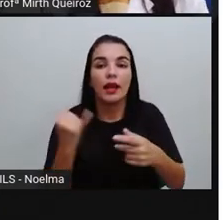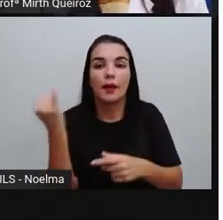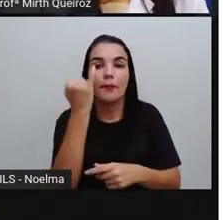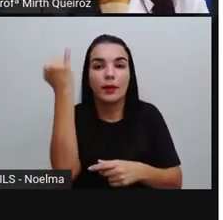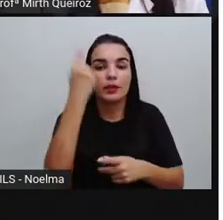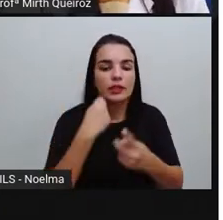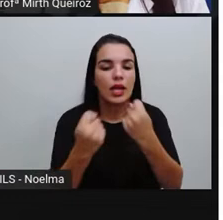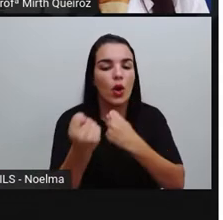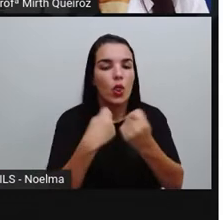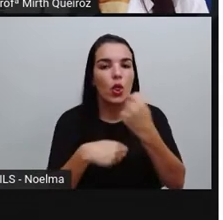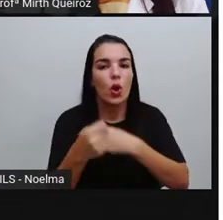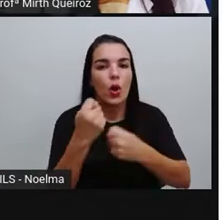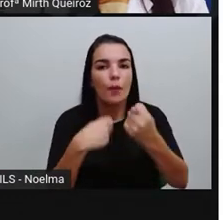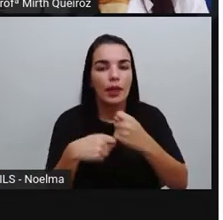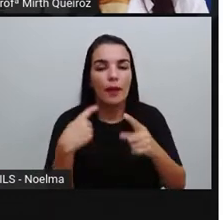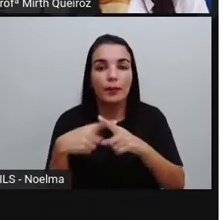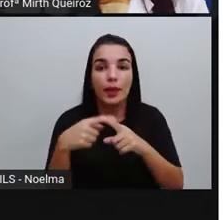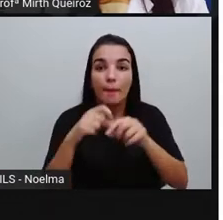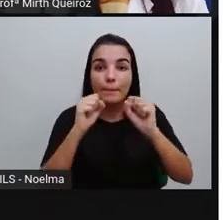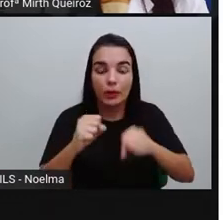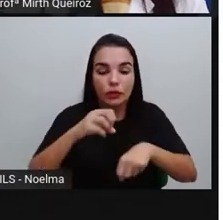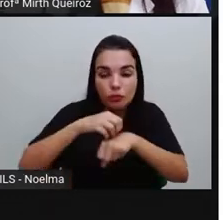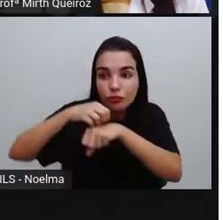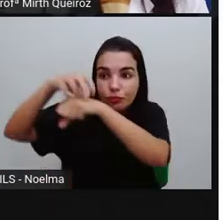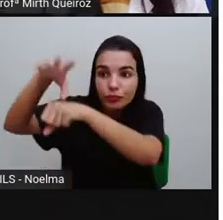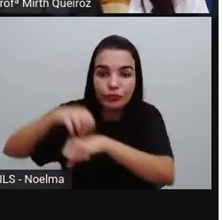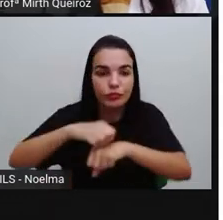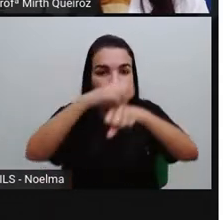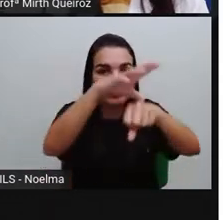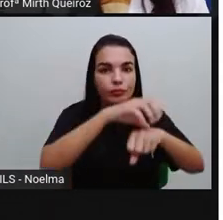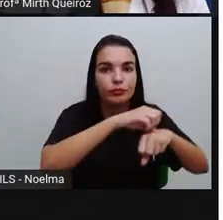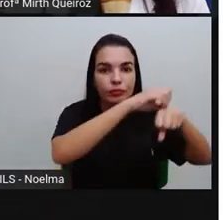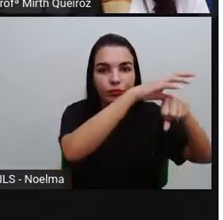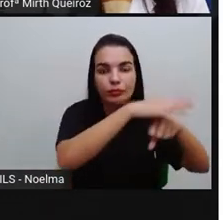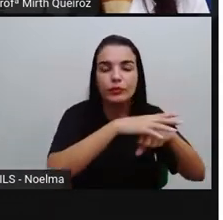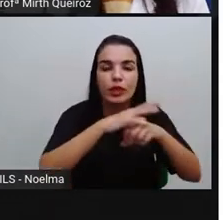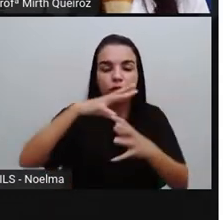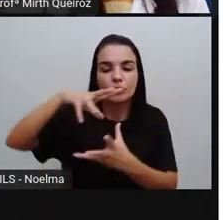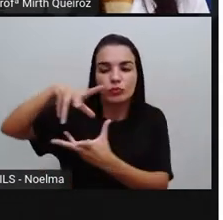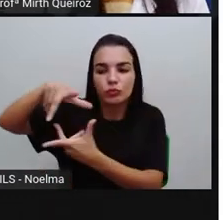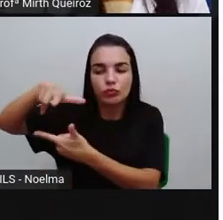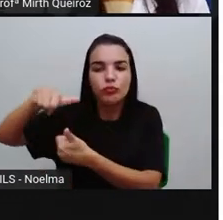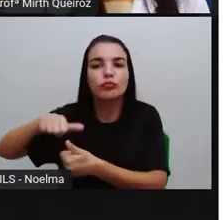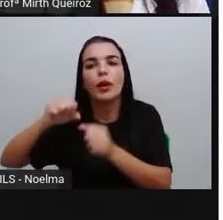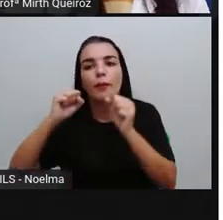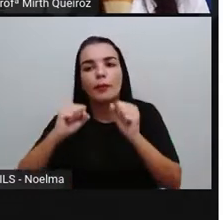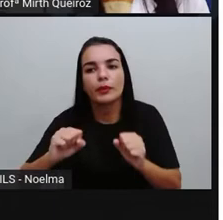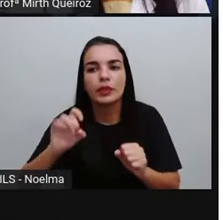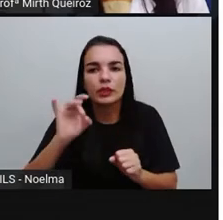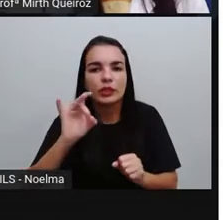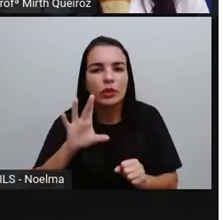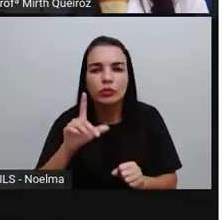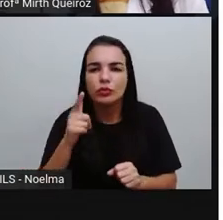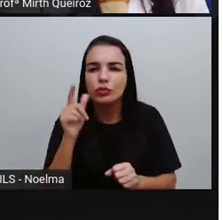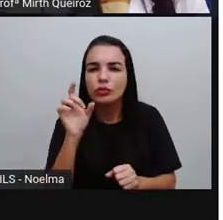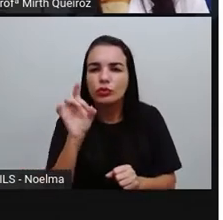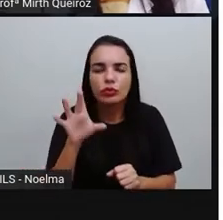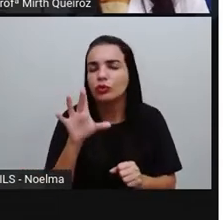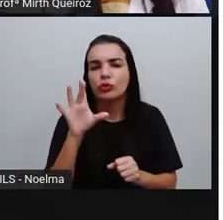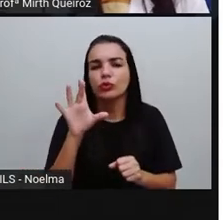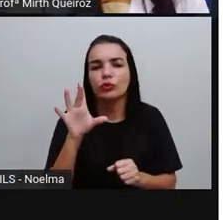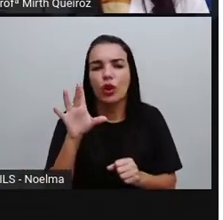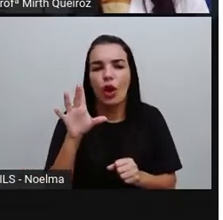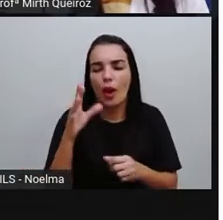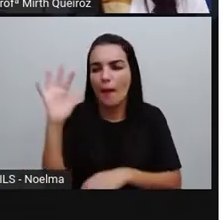já que podem ser exportadas para várias regiões do mundo. Não somente essas plantas medicinais, mas